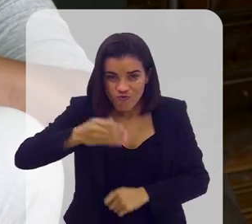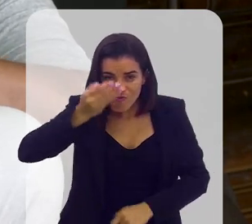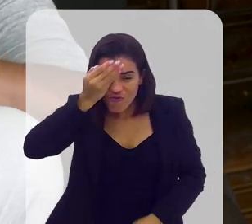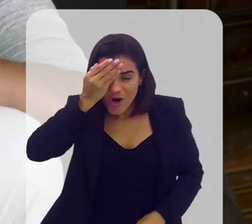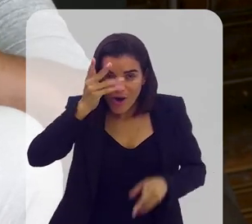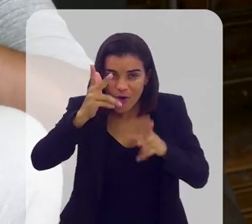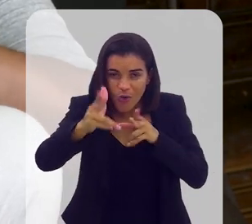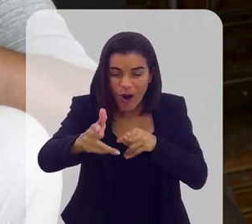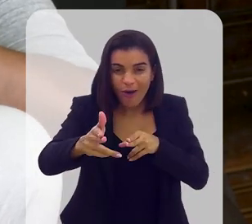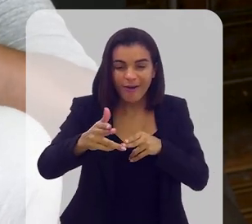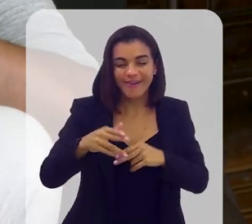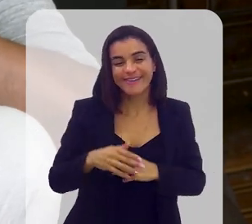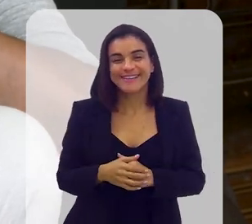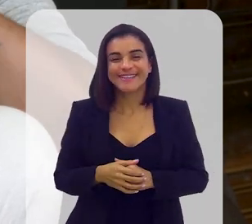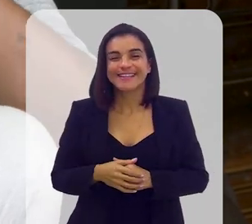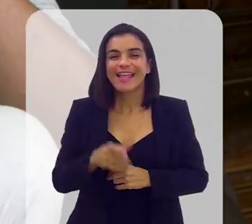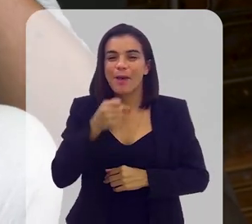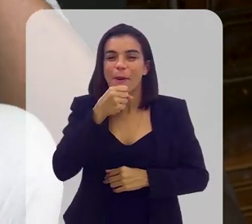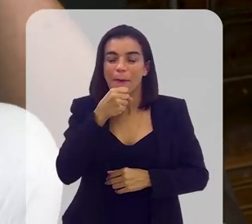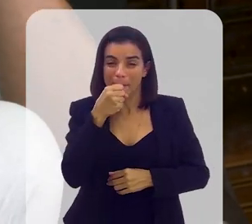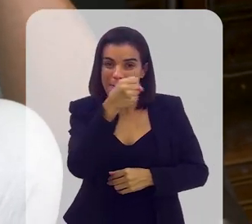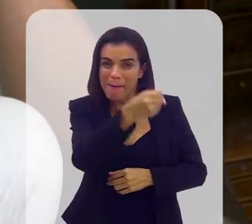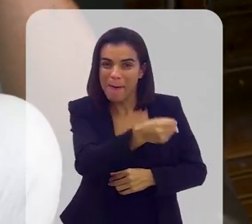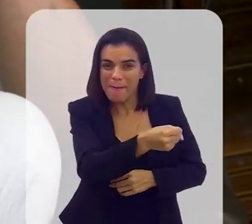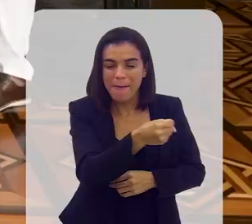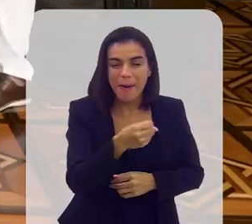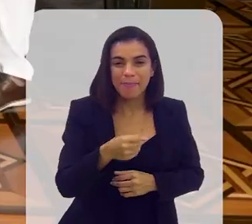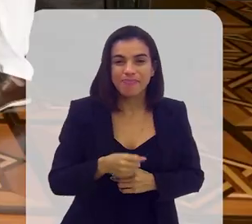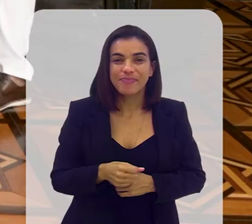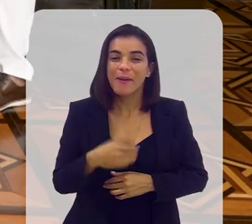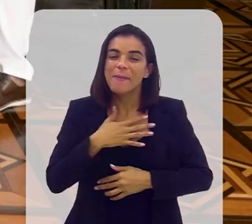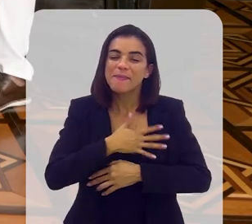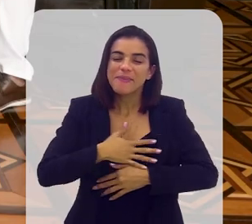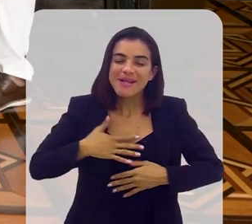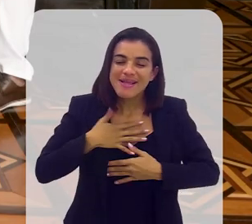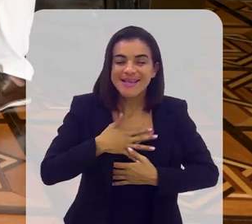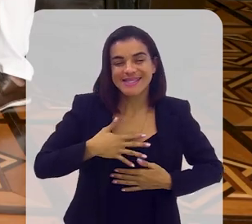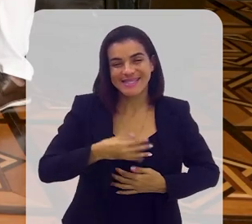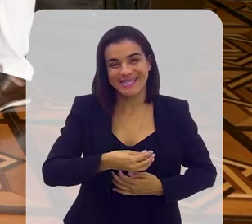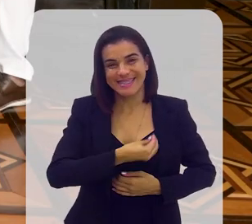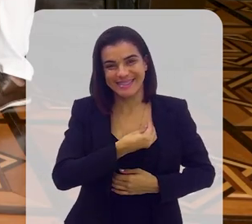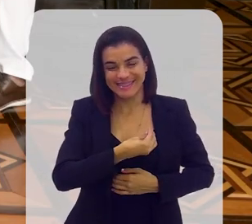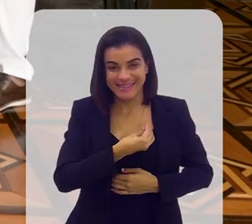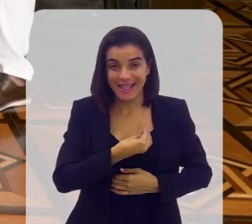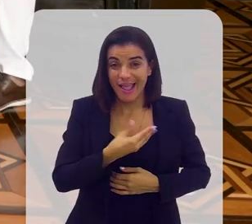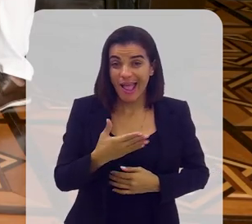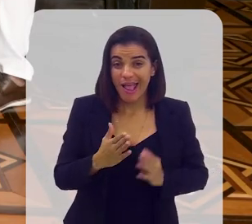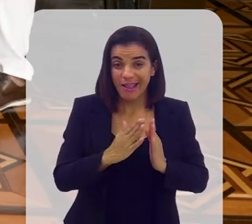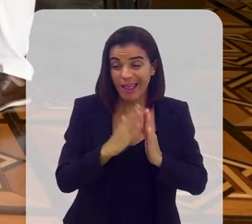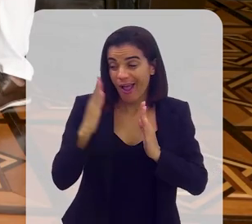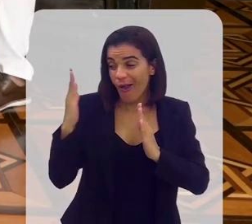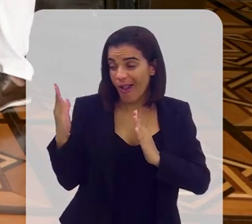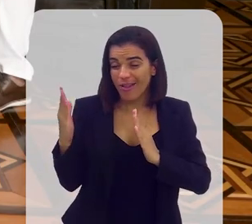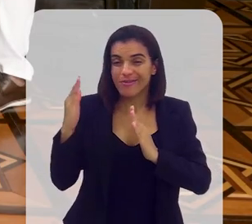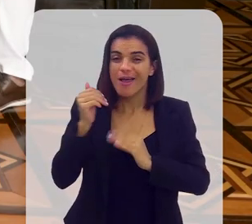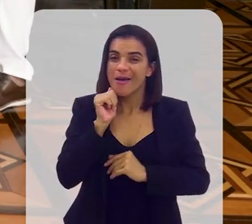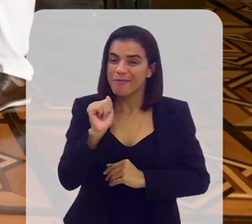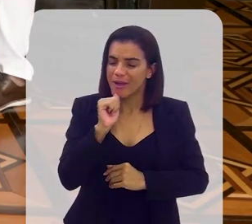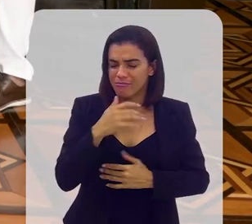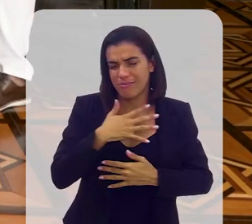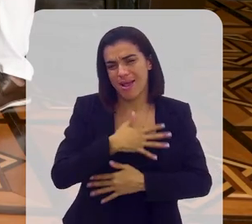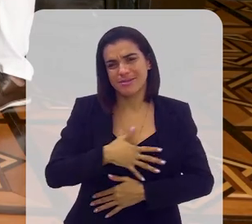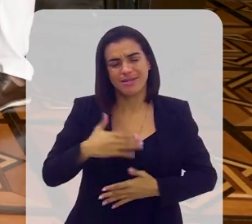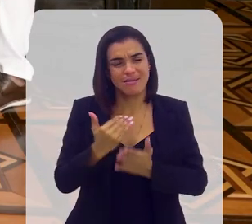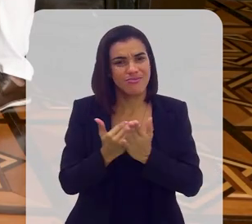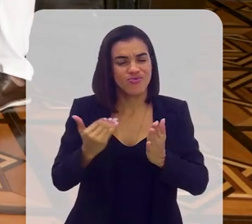piratas. Matheus, dê um microfone para ele. Diz, como vai? Prazer tê-lo aqui no programa ao lado de sua mãe. Mas